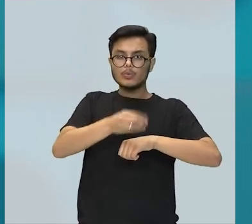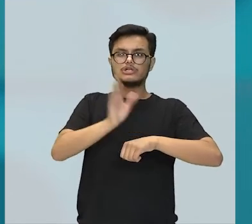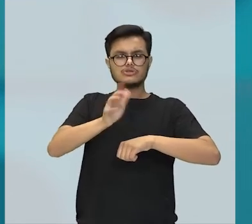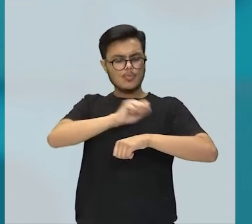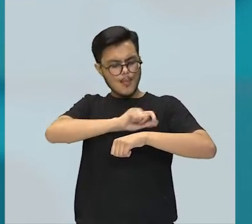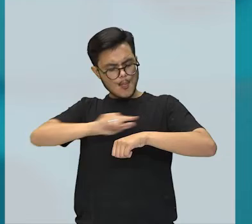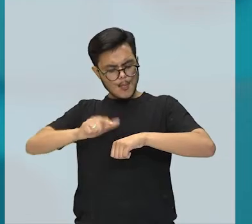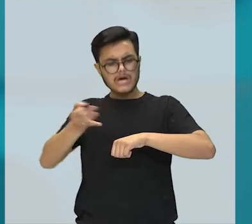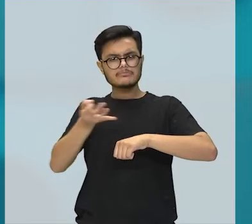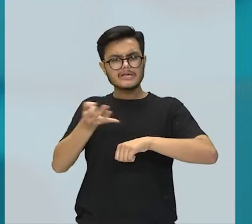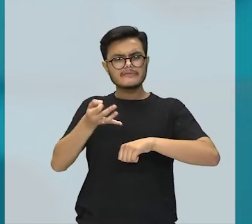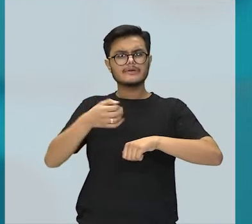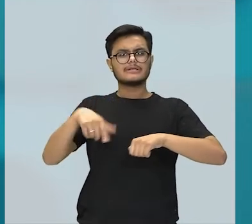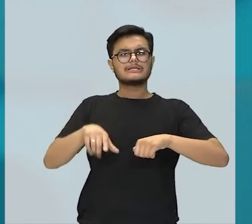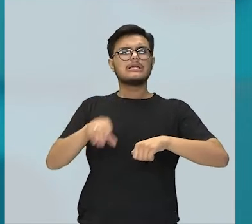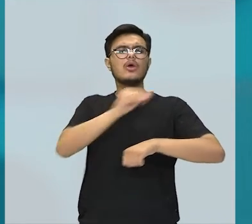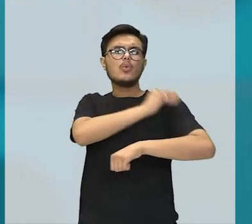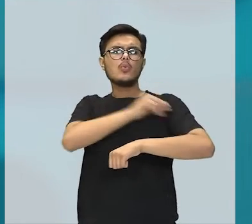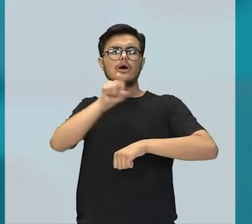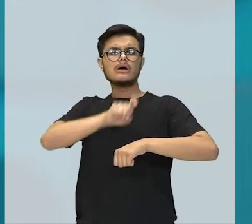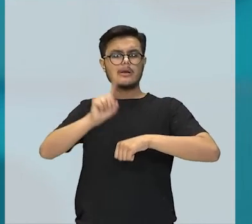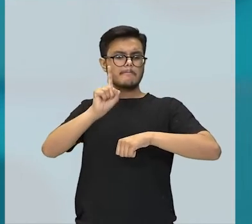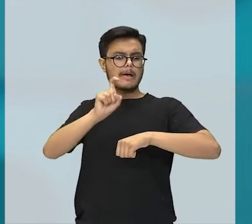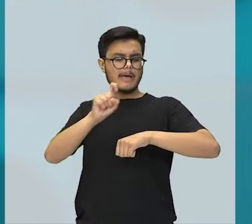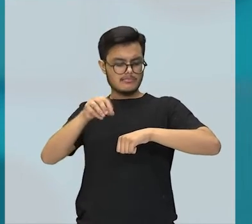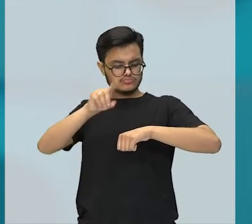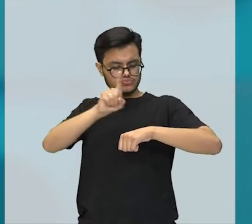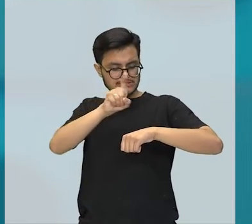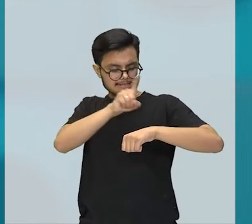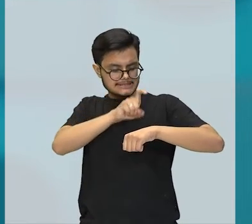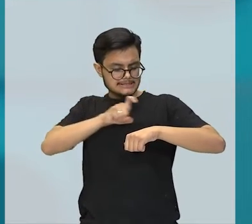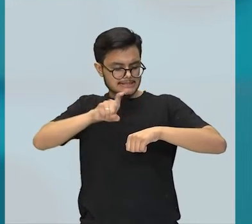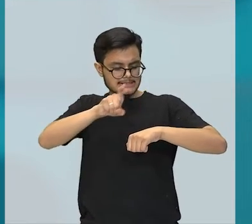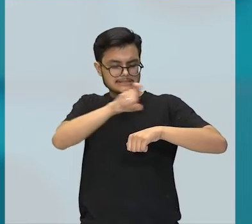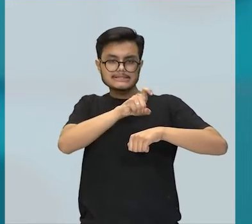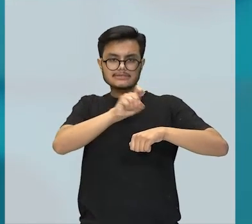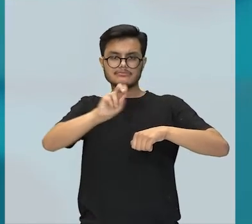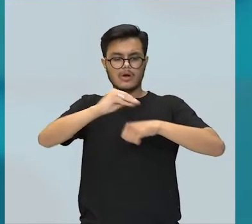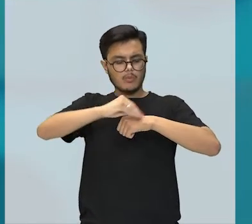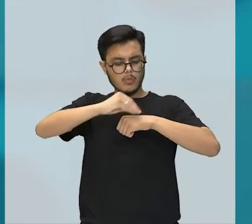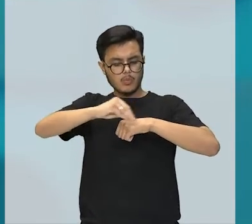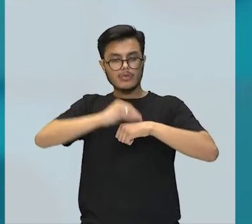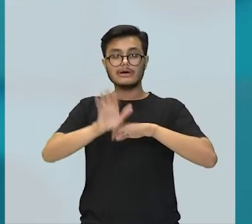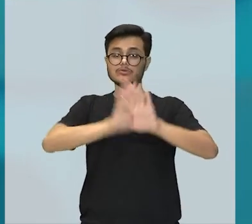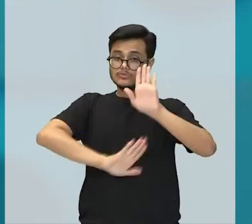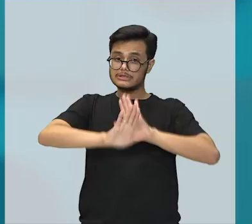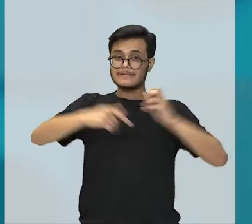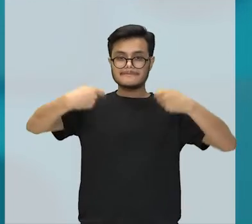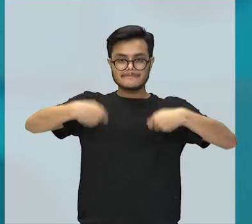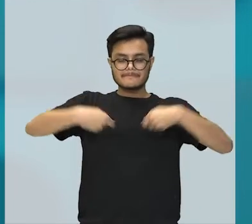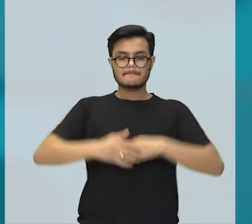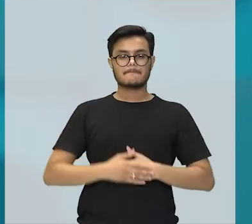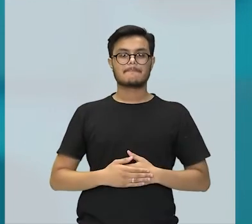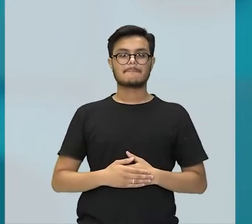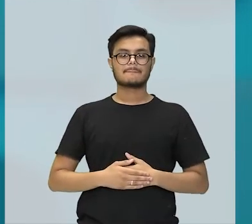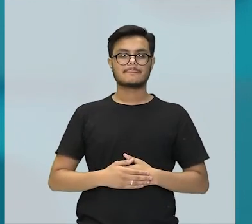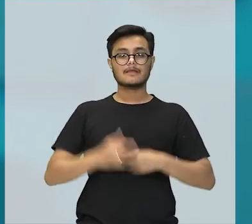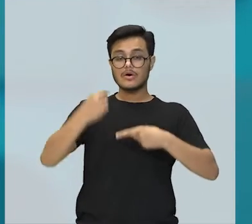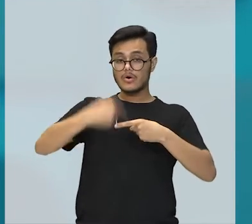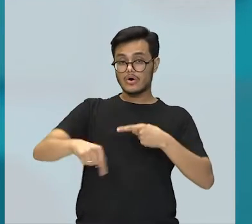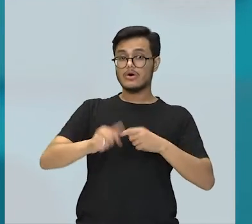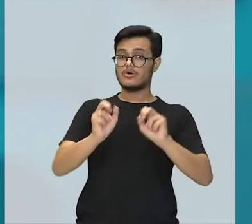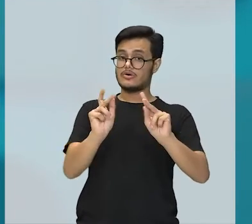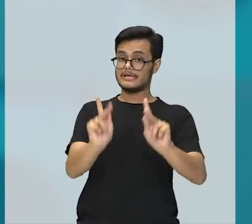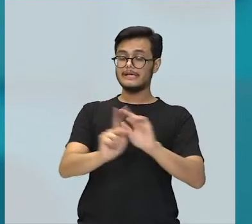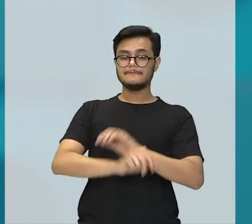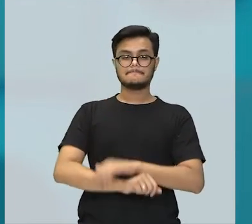bem, aplicar um antisséptico e tomar todos aqueles cuidados que eu apresentei para vocês. Isso no corte